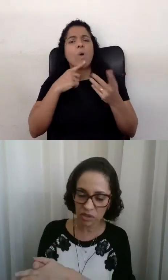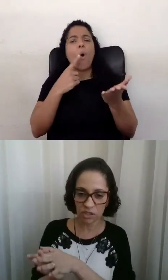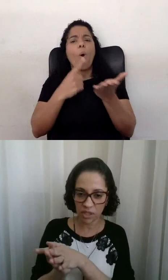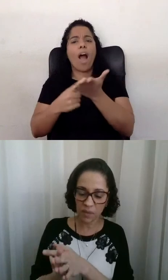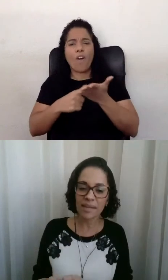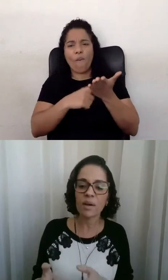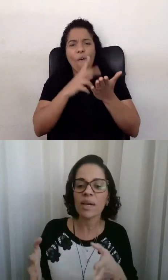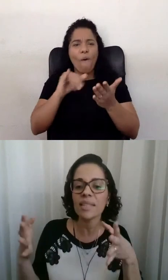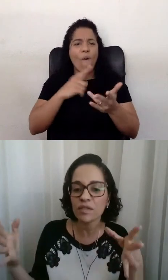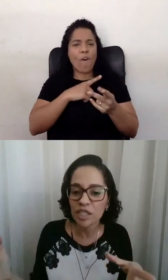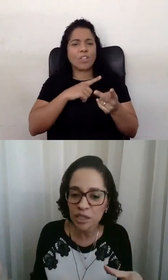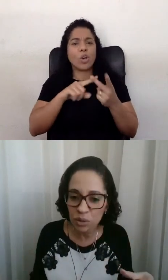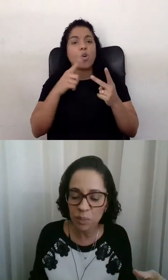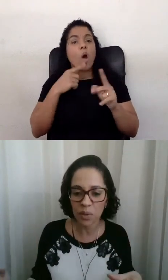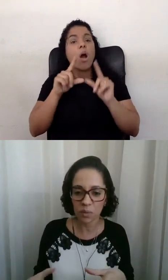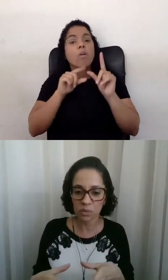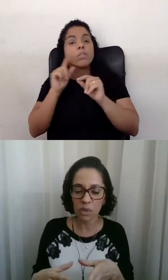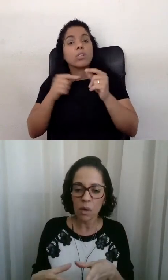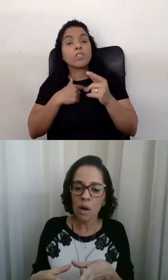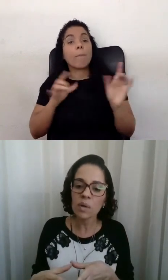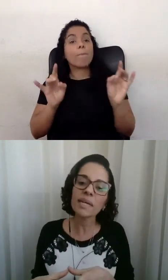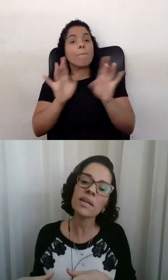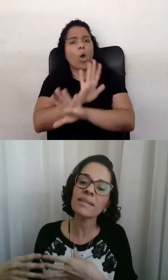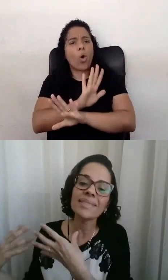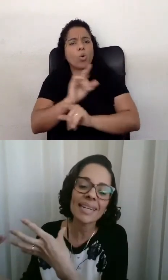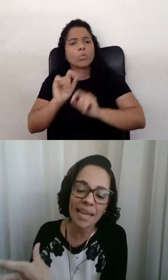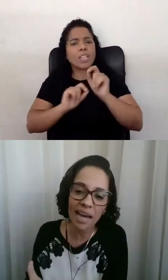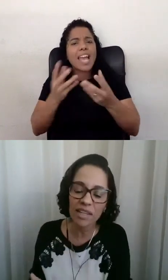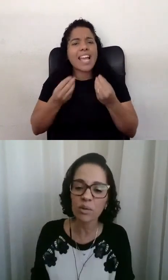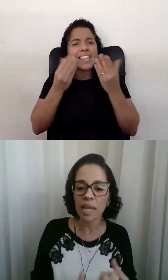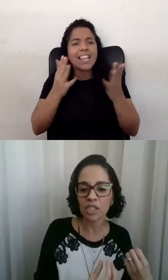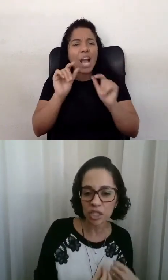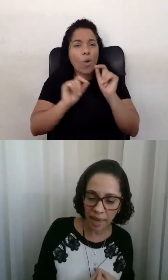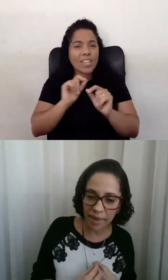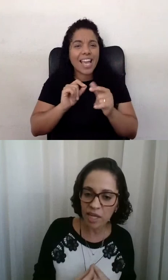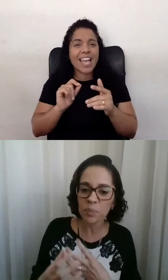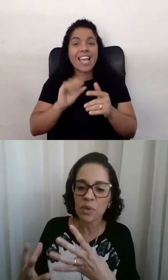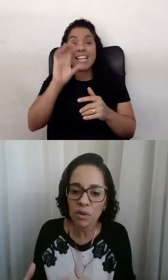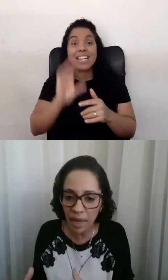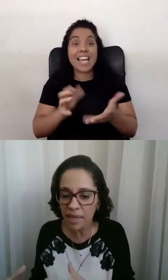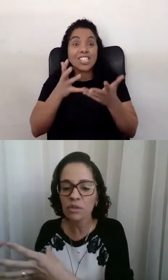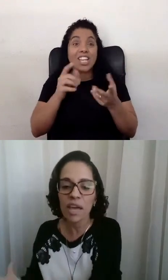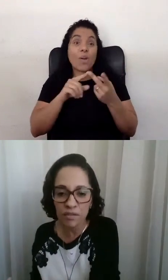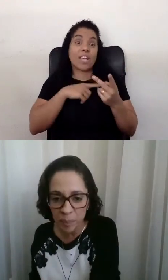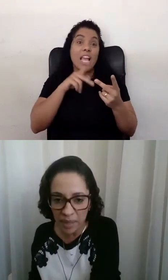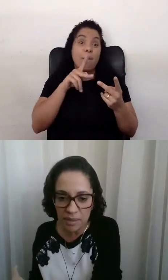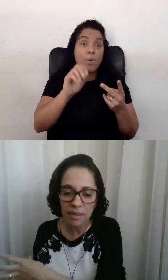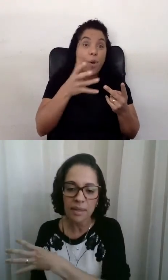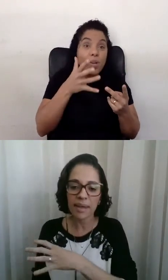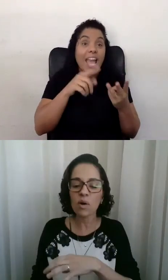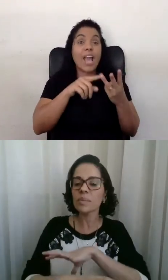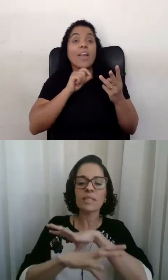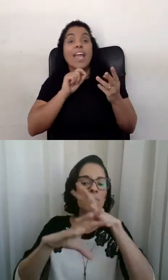acordos que a gente tem? Qual que é a definição de pronto? O que eu quero entregar? O que o cliente quer? O que o PO quer? O que o dev